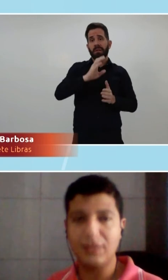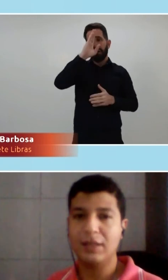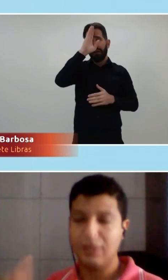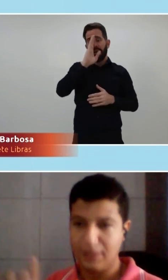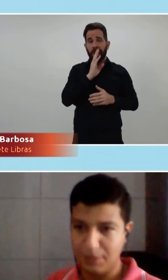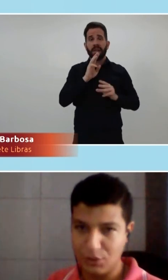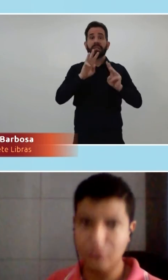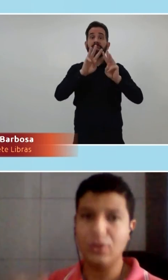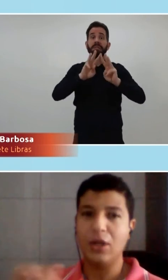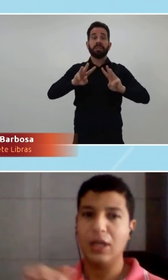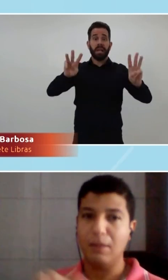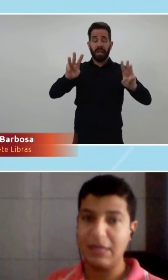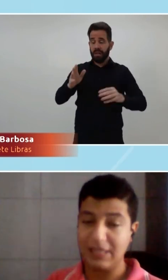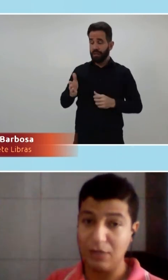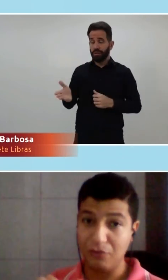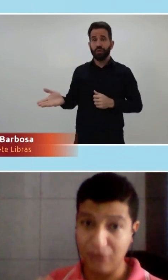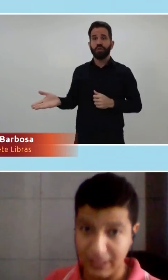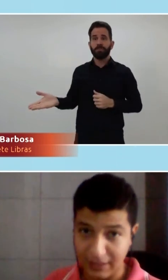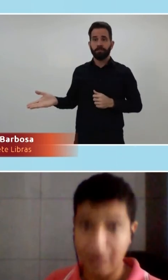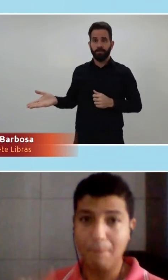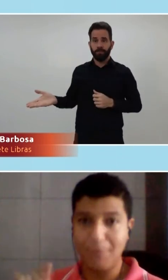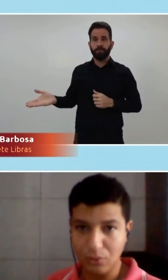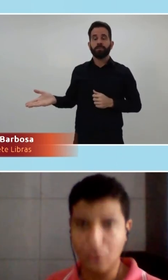basileufranca.com.br, repetindo,